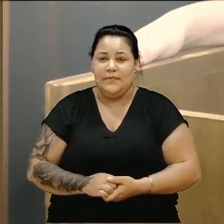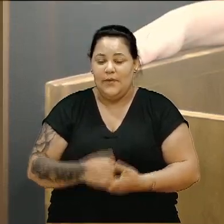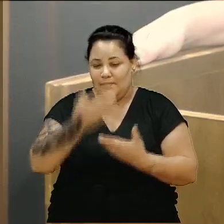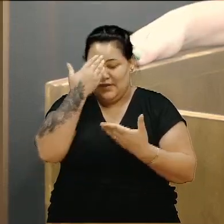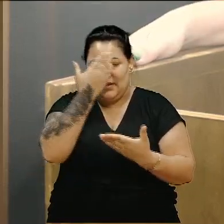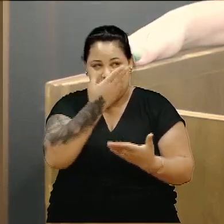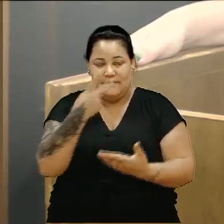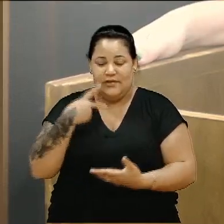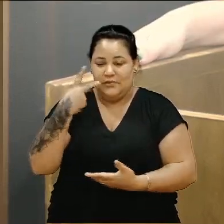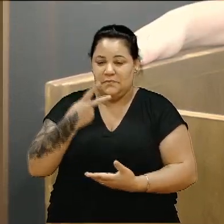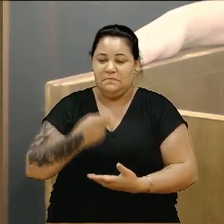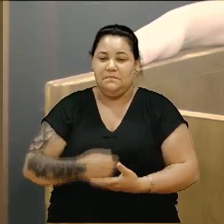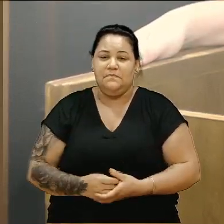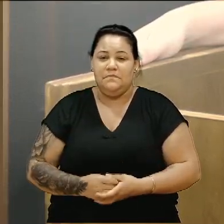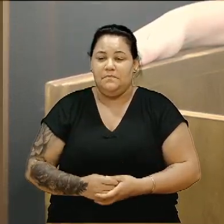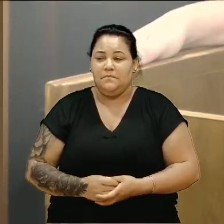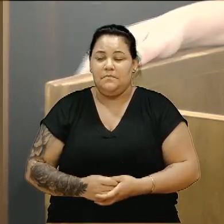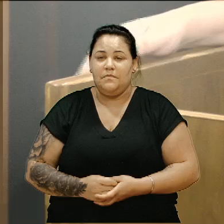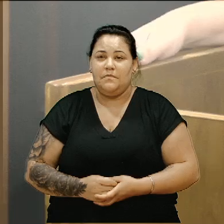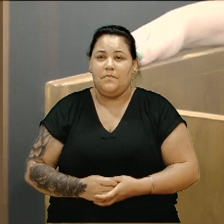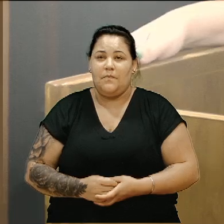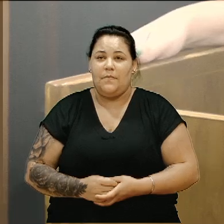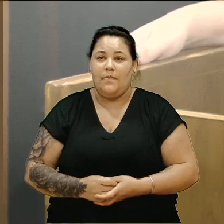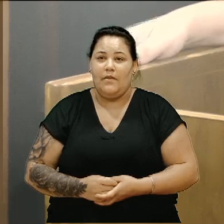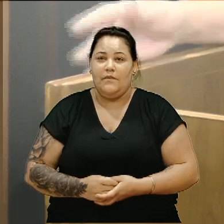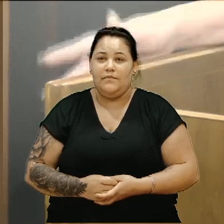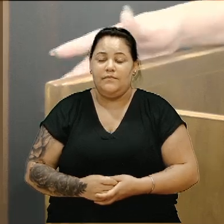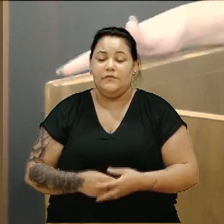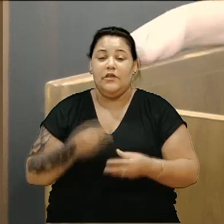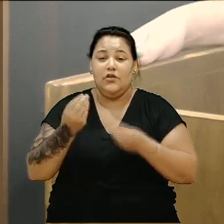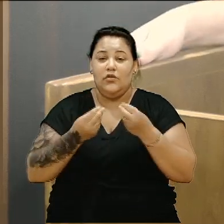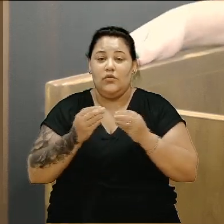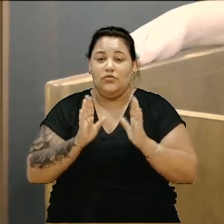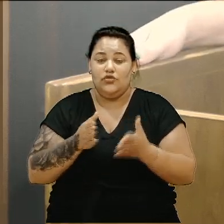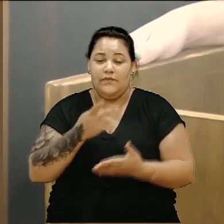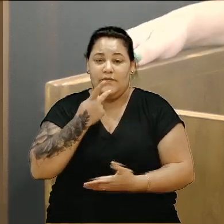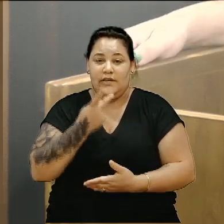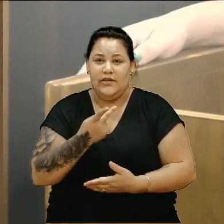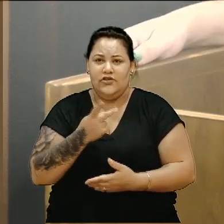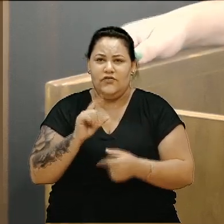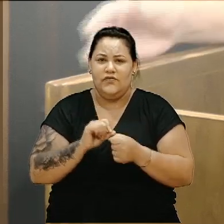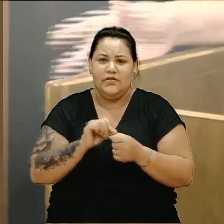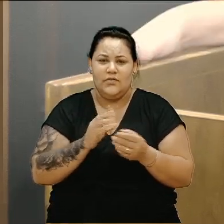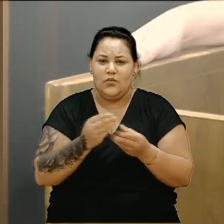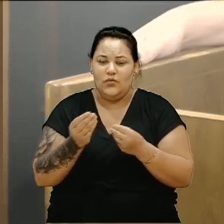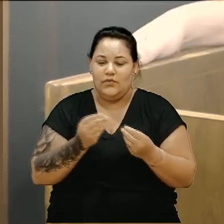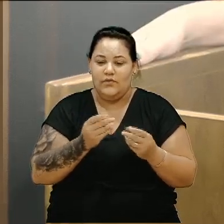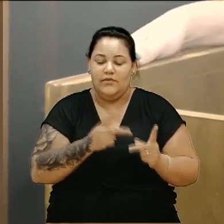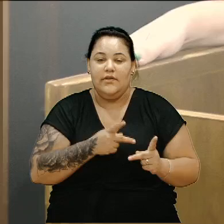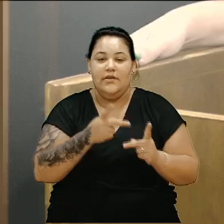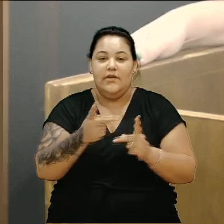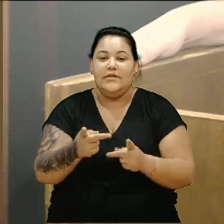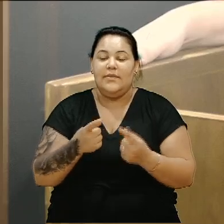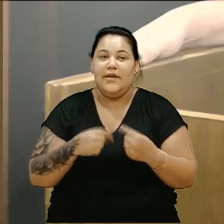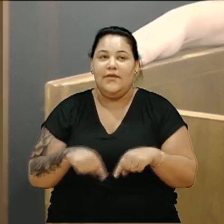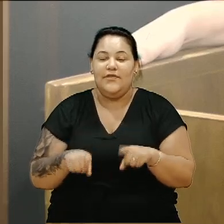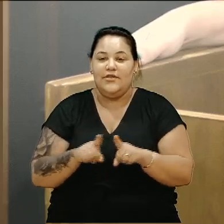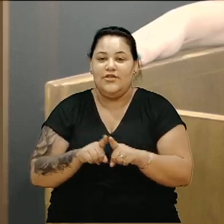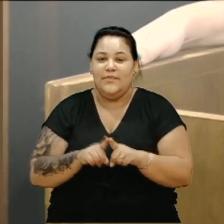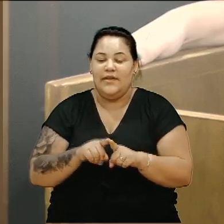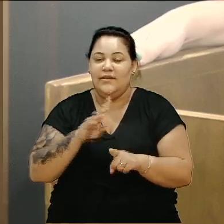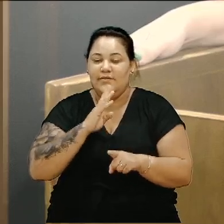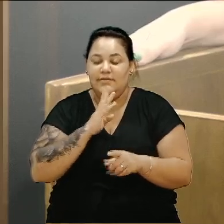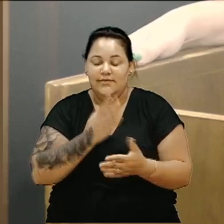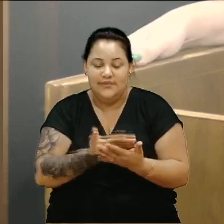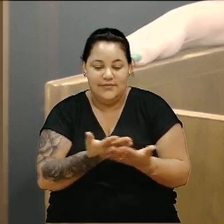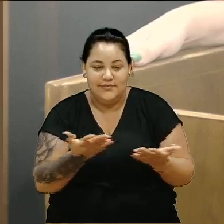vereador. E como a gente disse, a gente fez muitas visitas, né, não só para conhecer espaços, como, por exemplo,